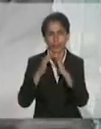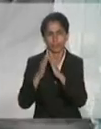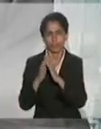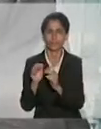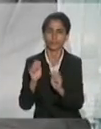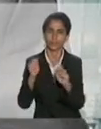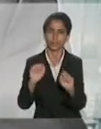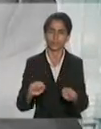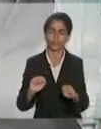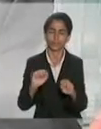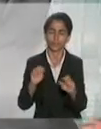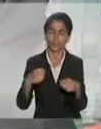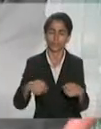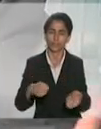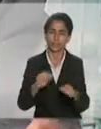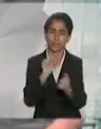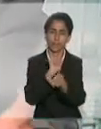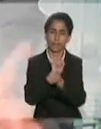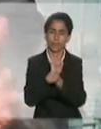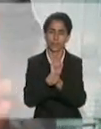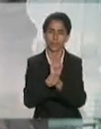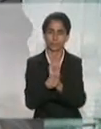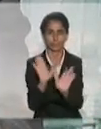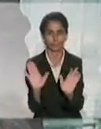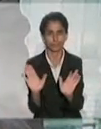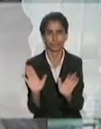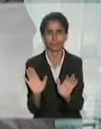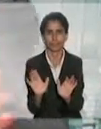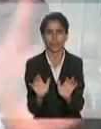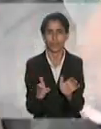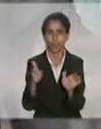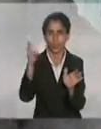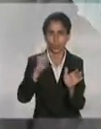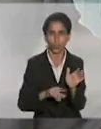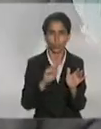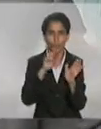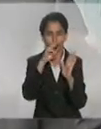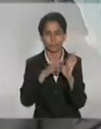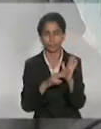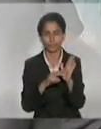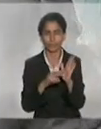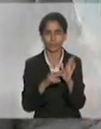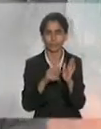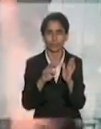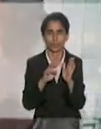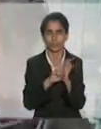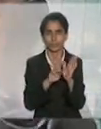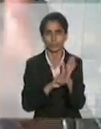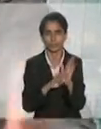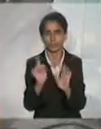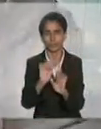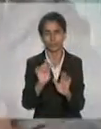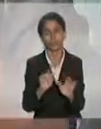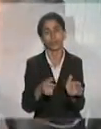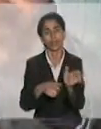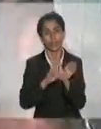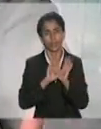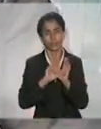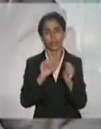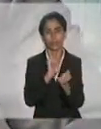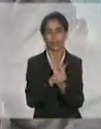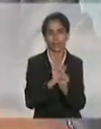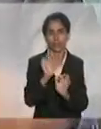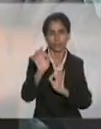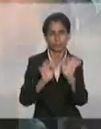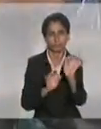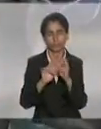parar com isso, né? Não estou falando nem em rever os já dados. Primeiro parar, arrumar a